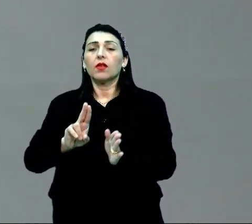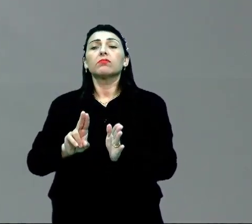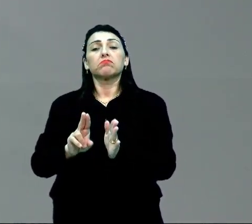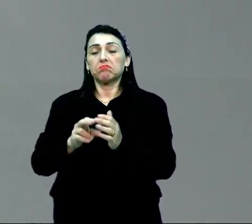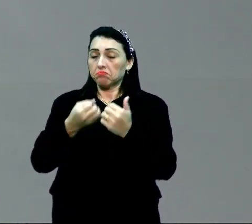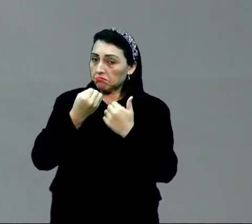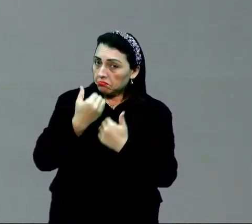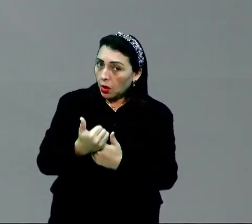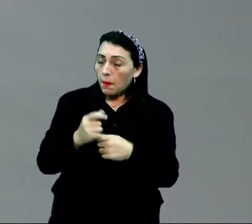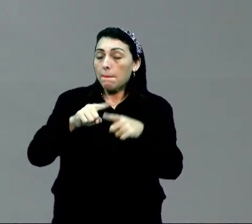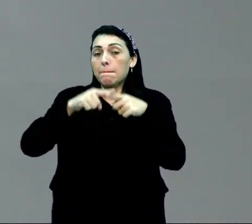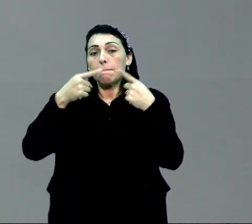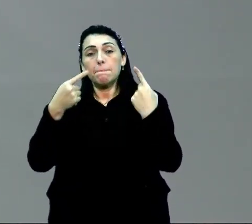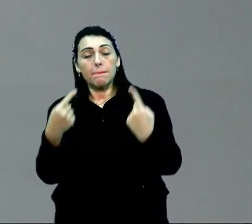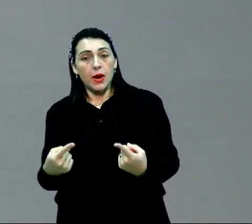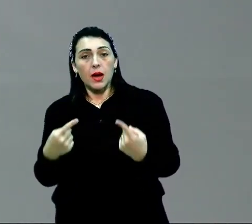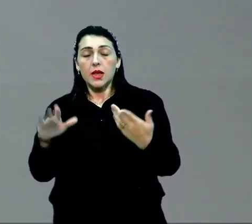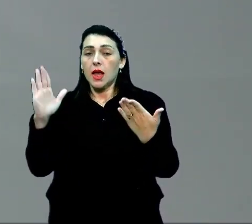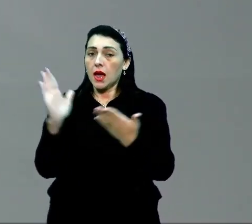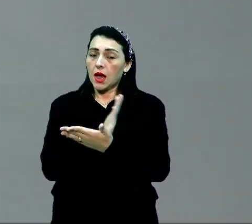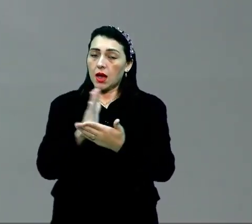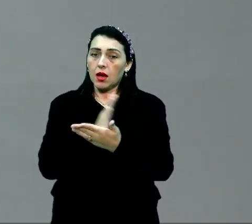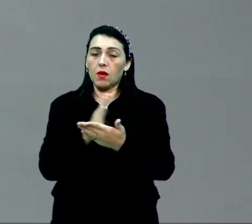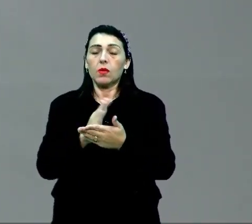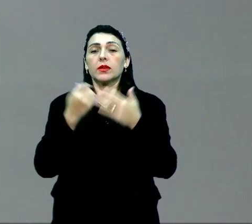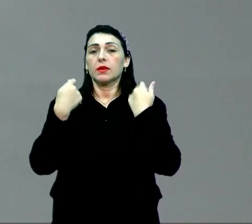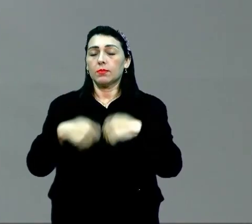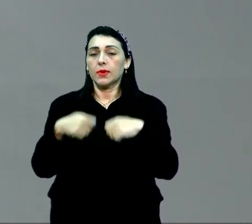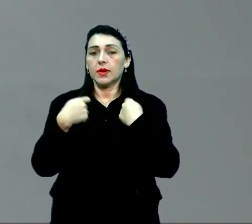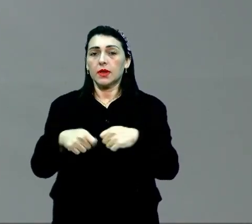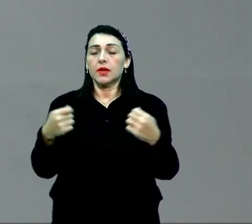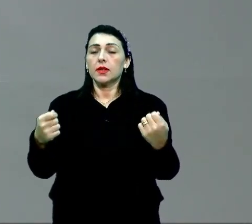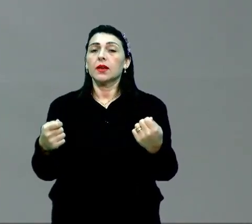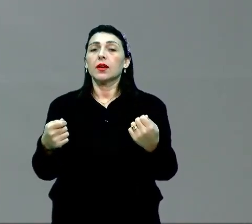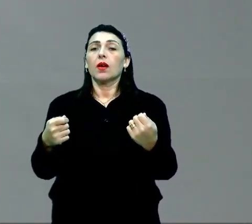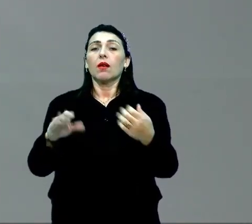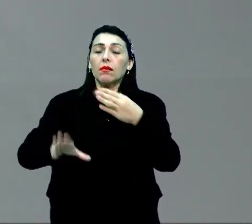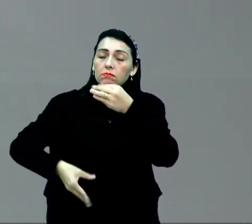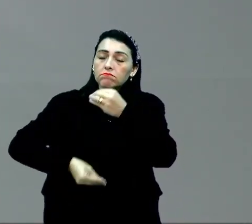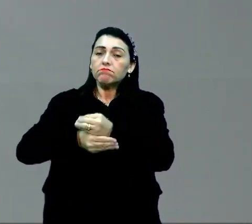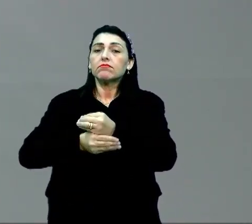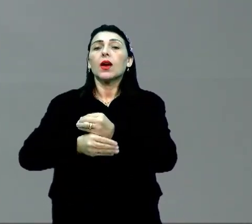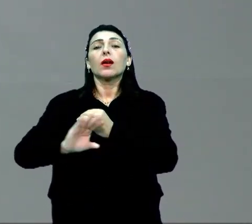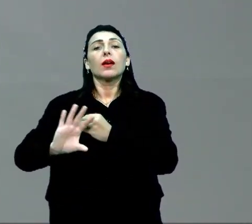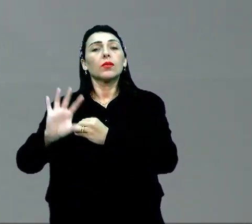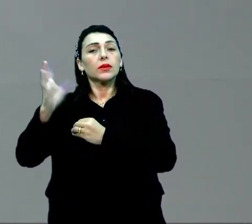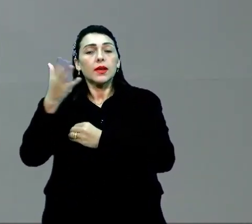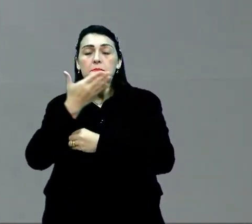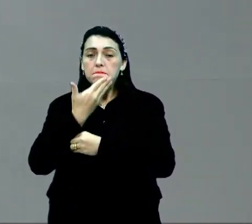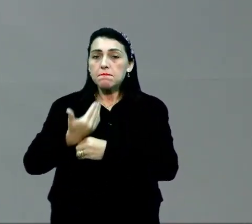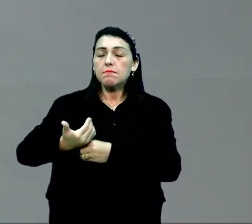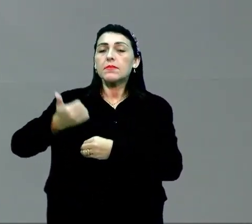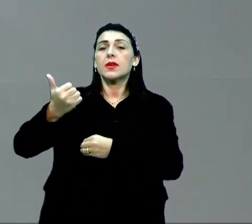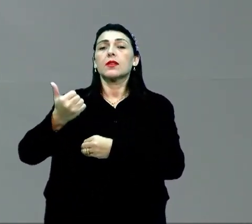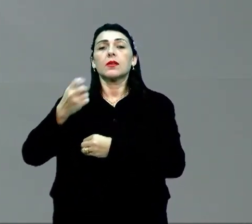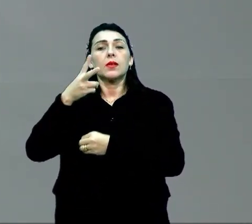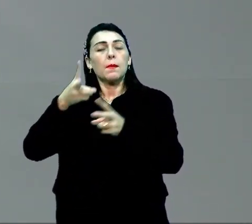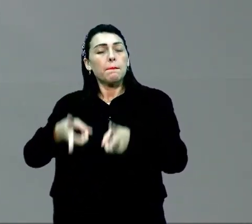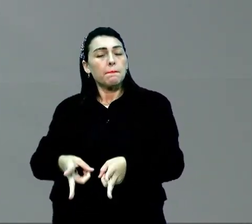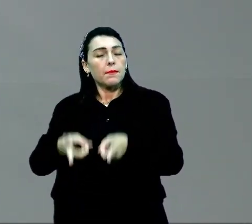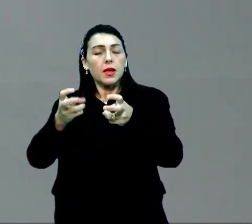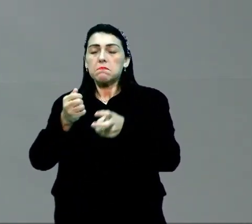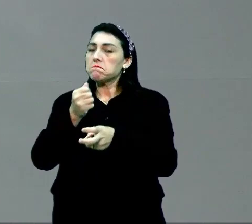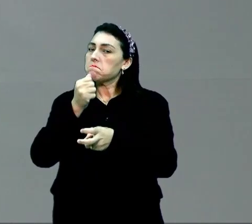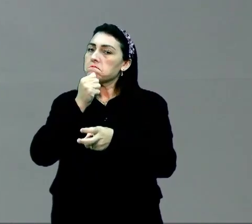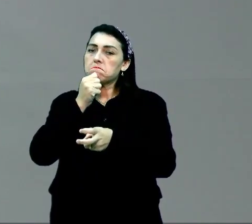válidos, muito válidos, porém, algumas outras medidas precisam ser implementadas para que isso ocorra de forma plena, porque nós observamos que